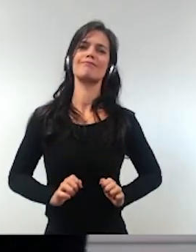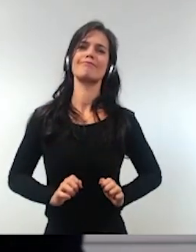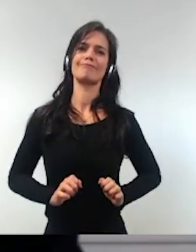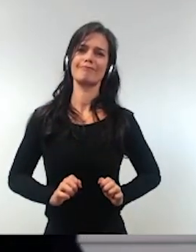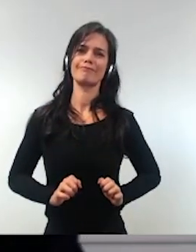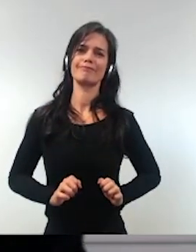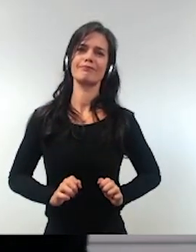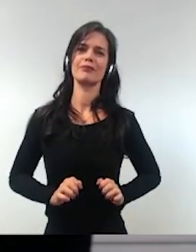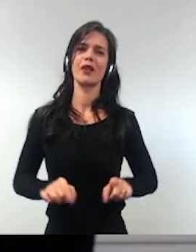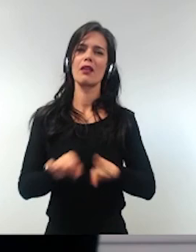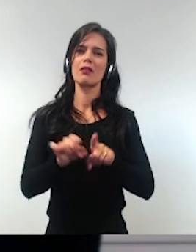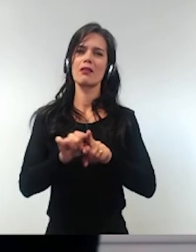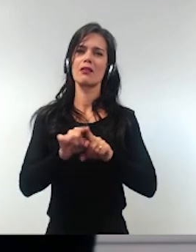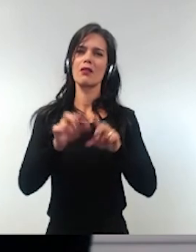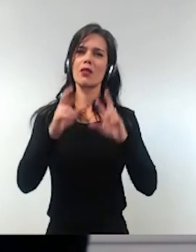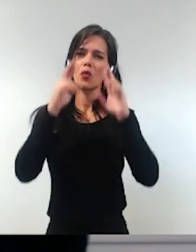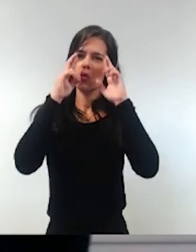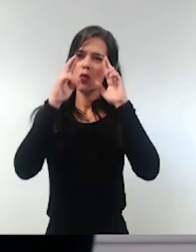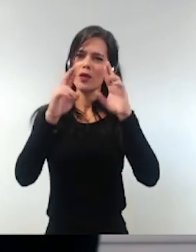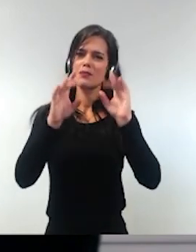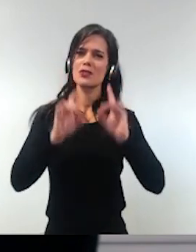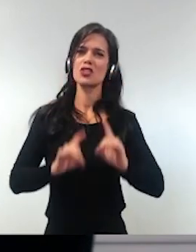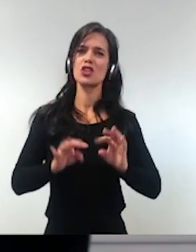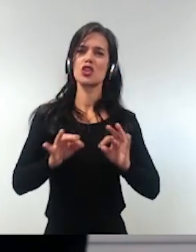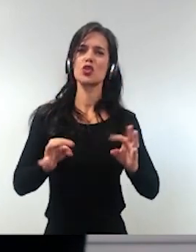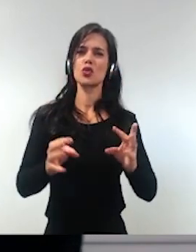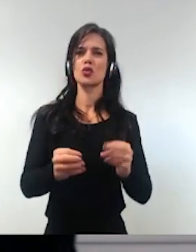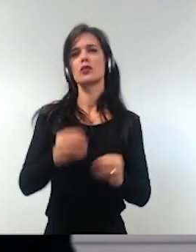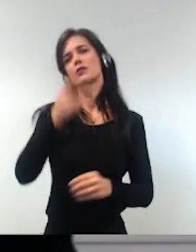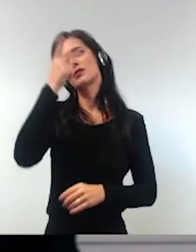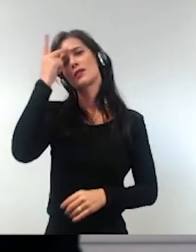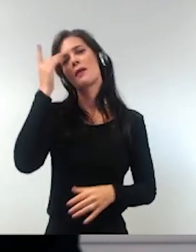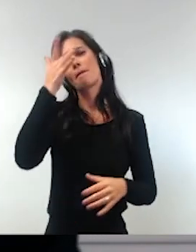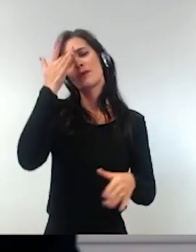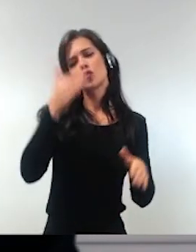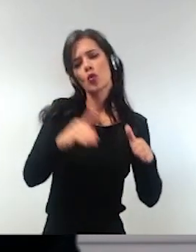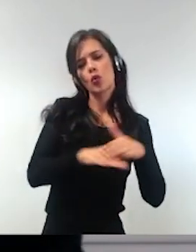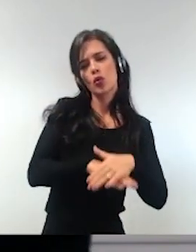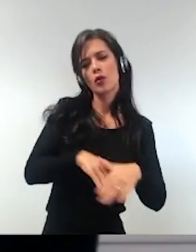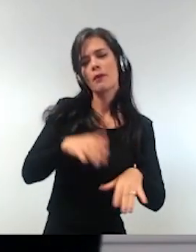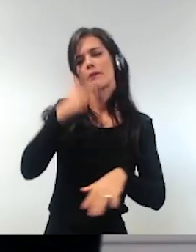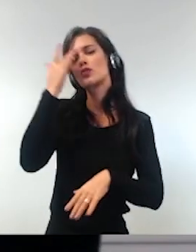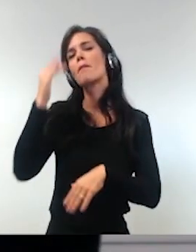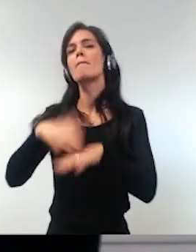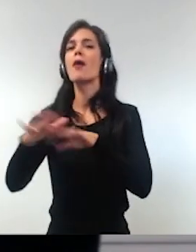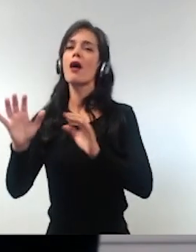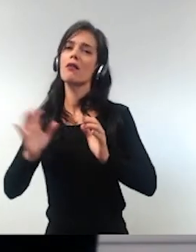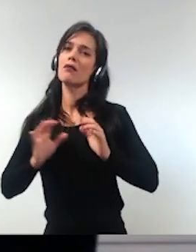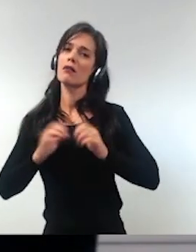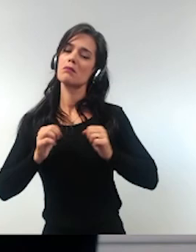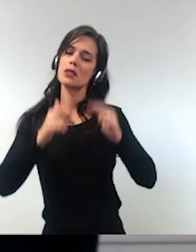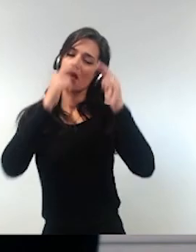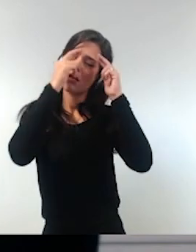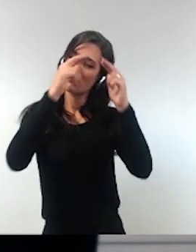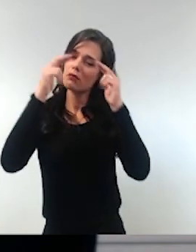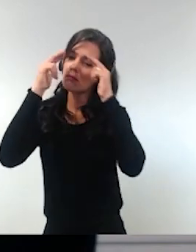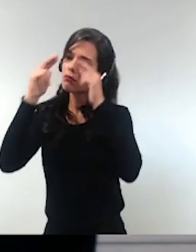principalmente o respeito à dignidade de todos, dos mais humildes aos mais abastados, e